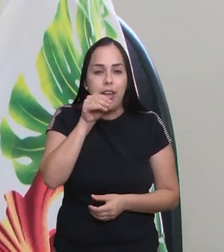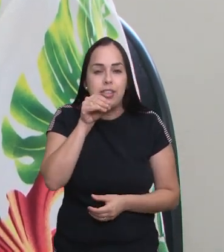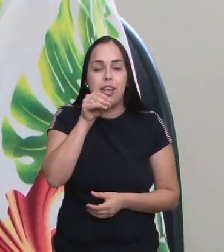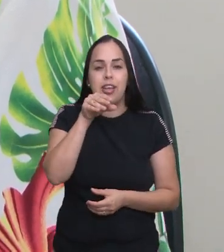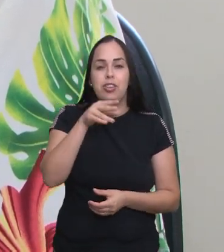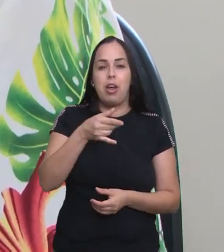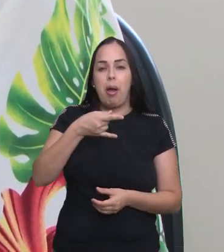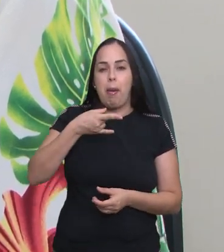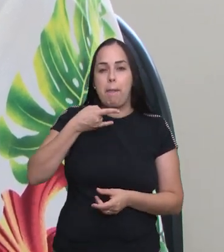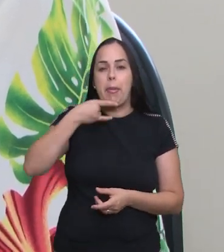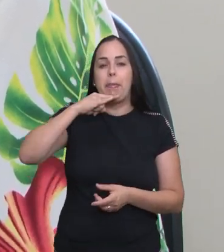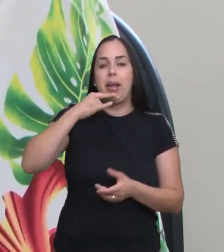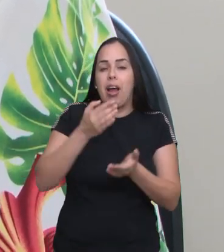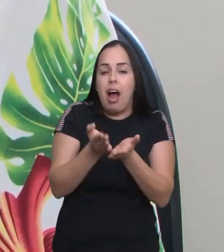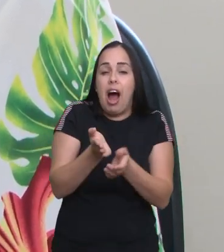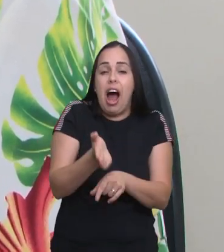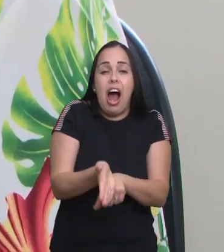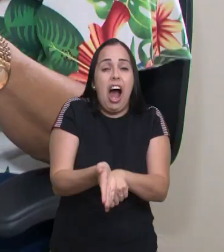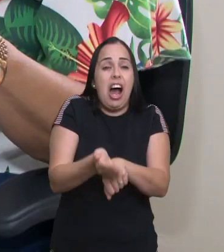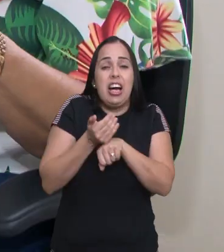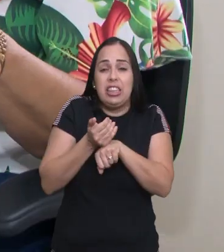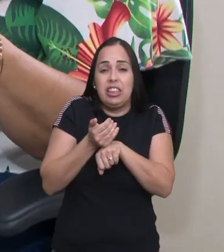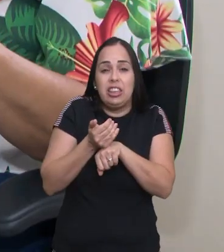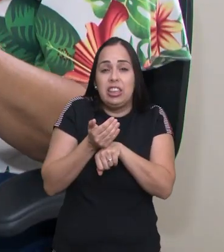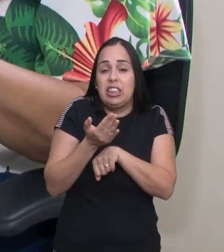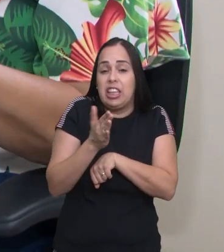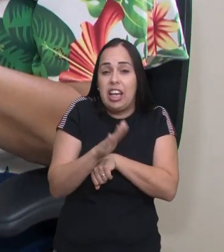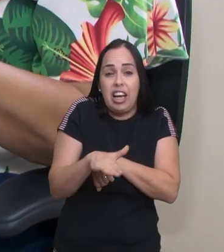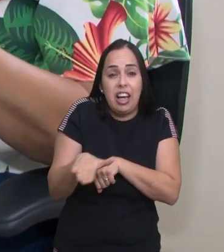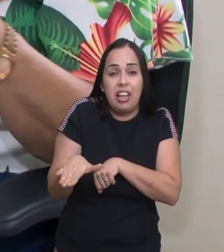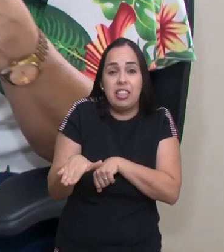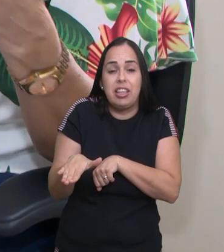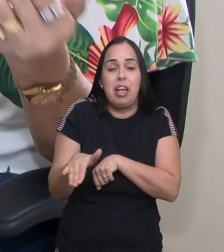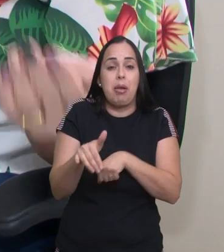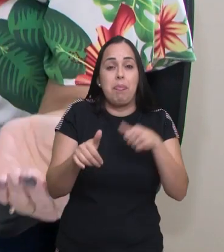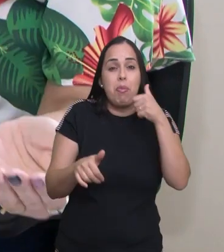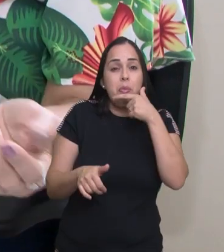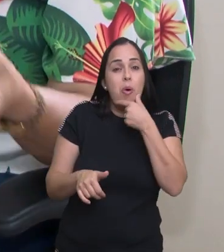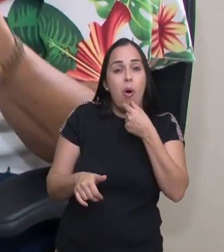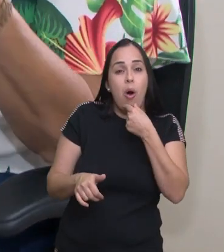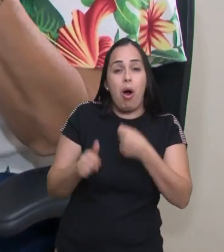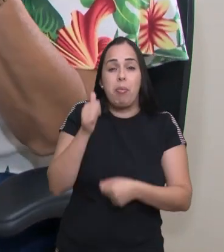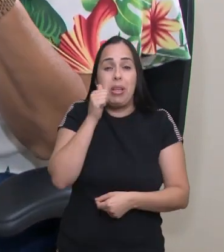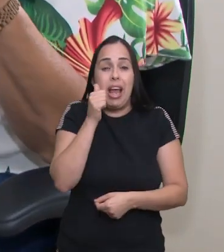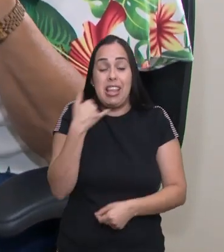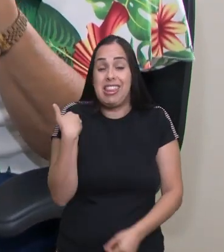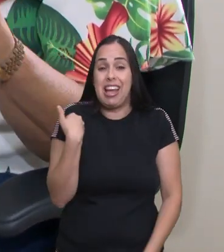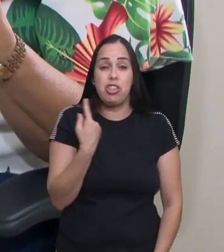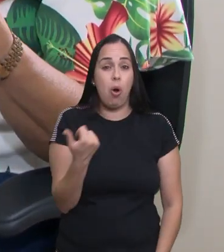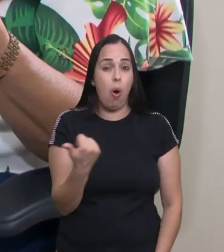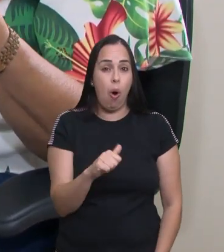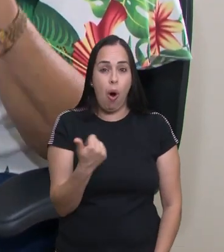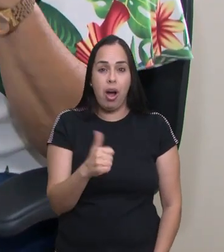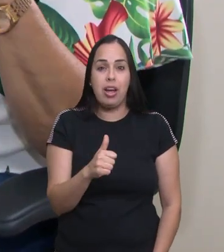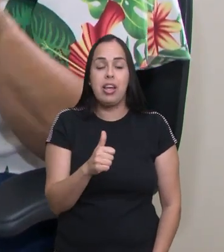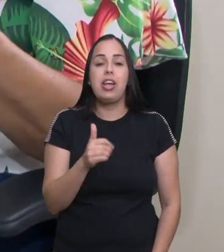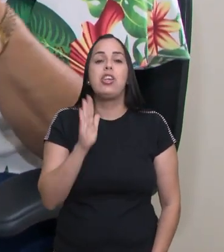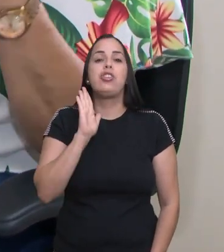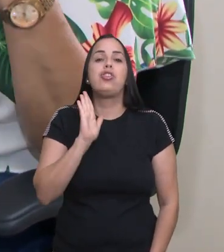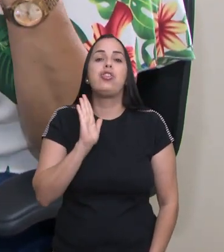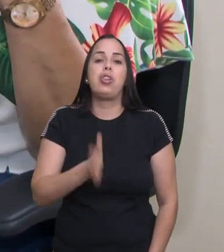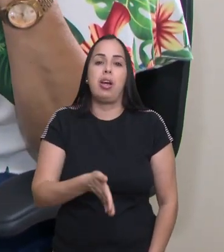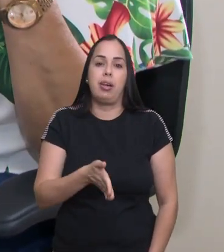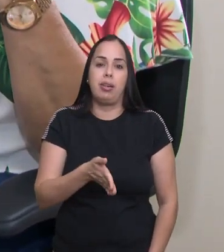está acontecendo cada vez mais cedo. Nós temos meninos e meninas de 11 anos de idade